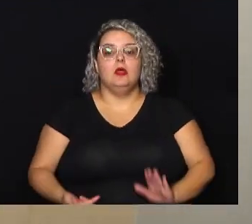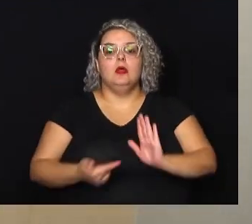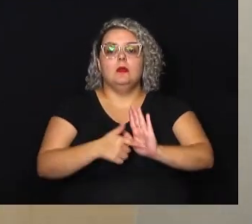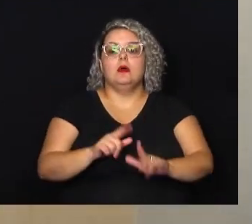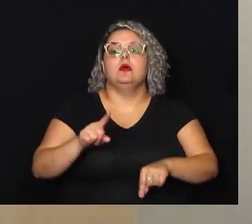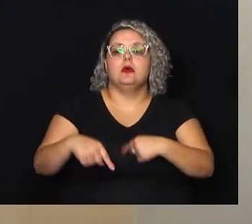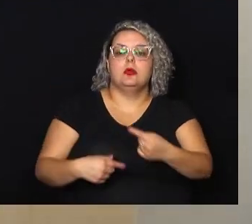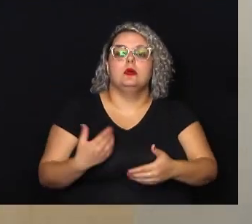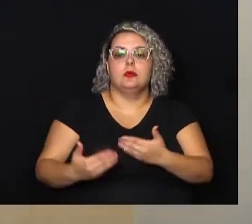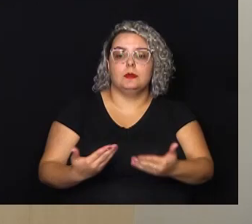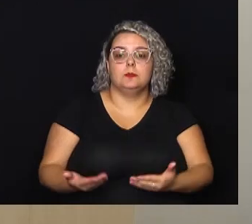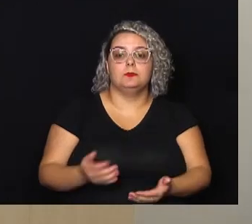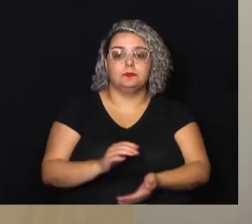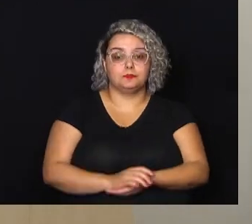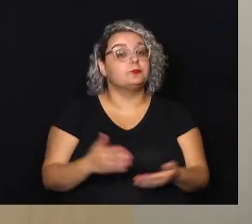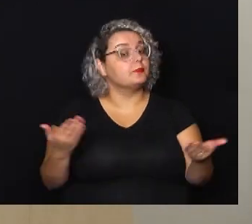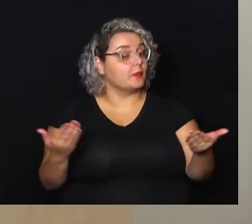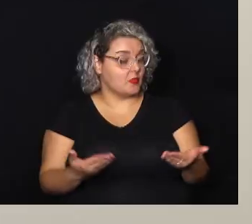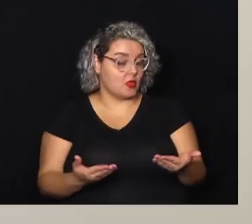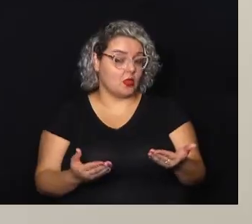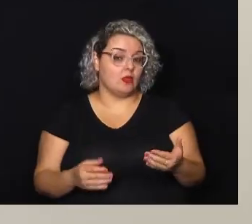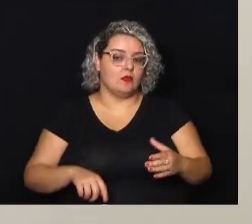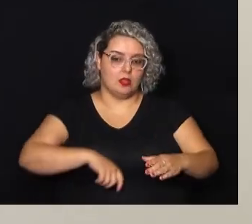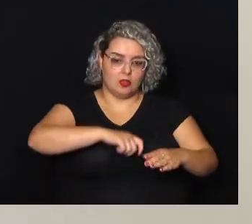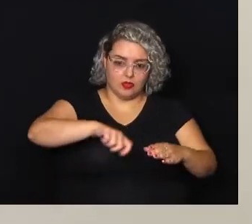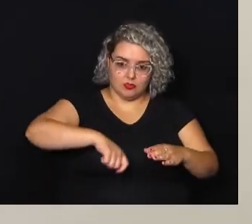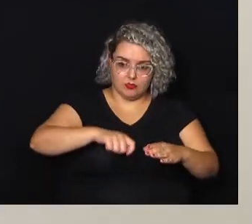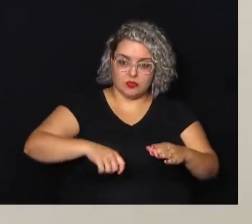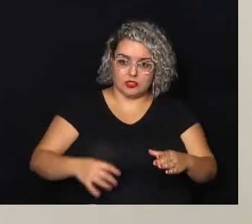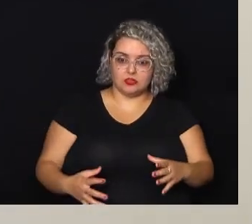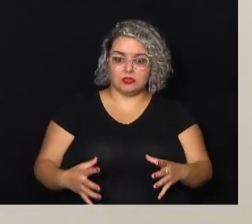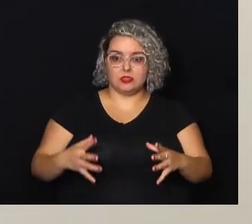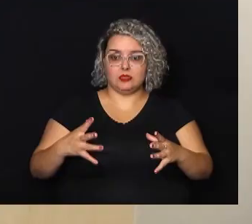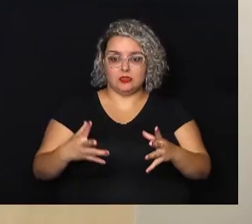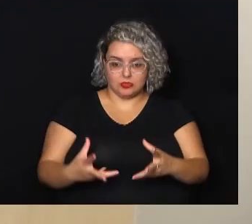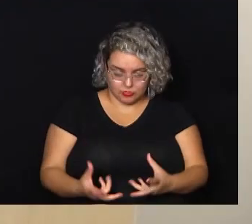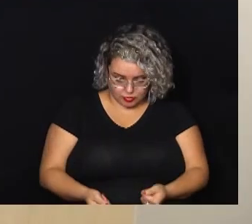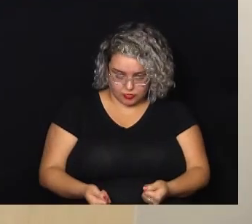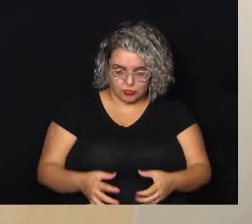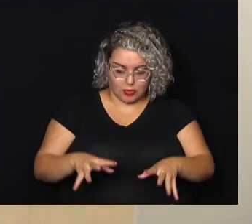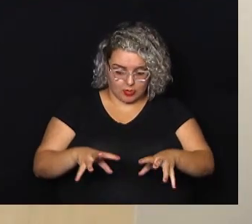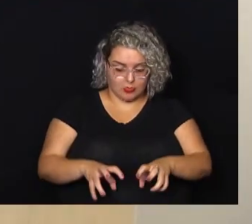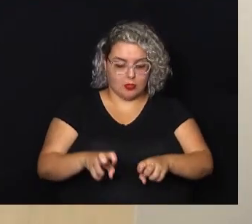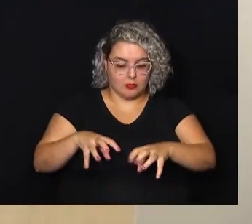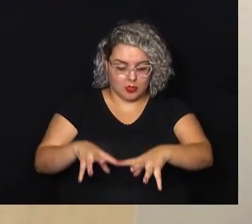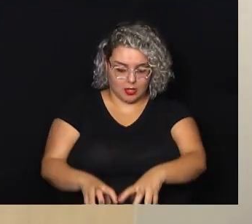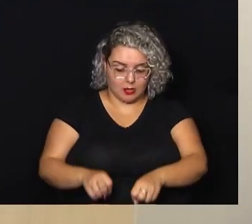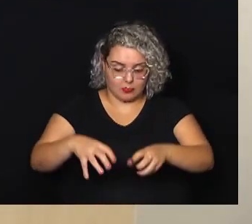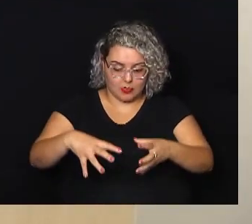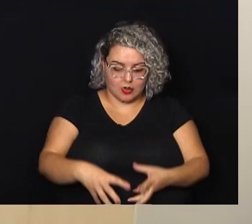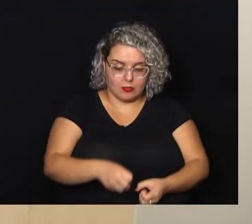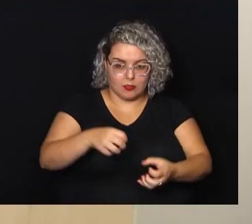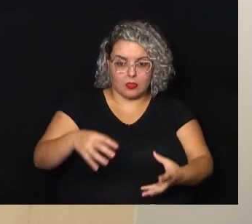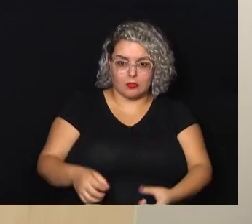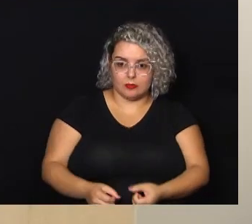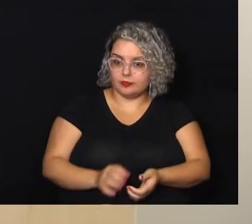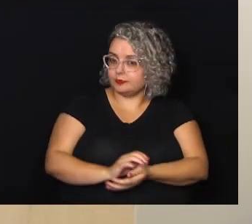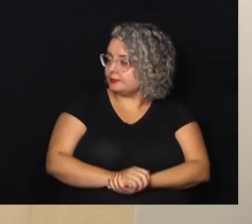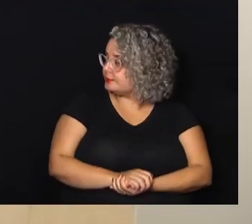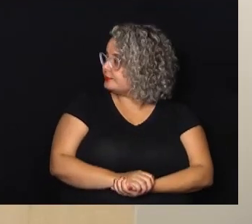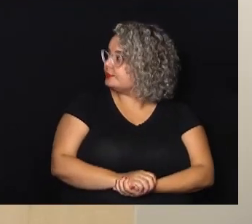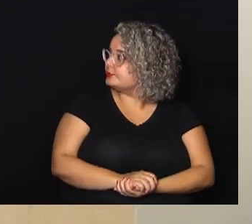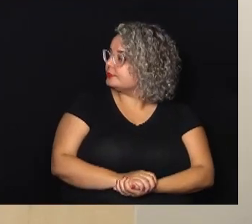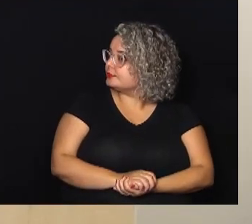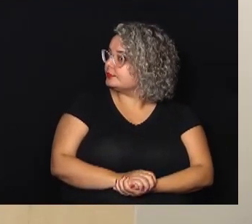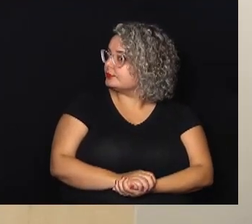Flávia? Isso. Mostra pra gente então o próximo passo. Então, e agora a gente vai misturar todos os ingredientes, com as pontinhas dos dedos,